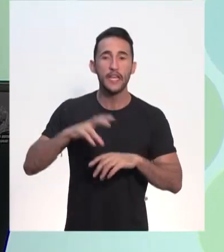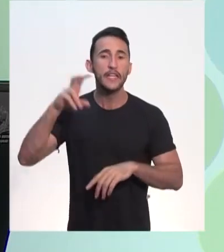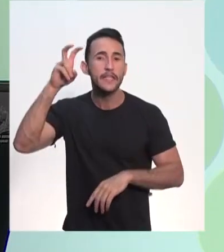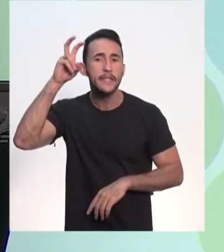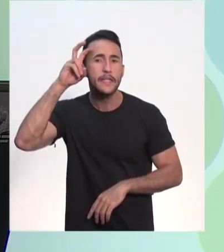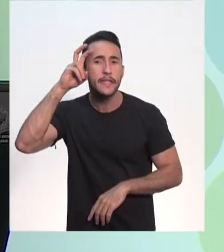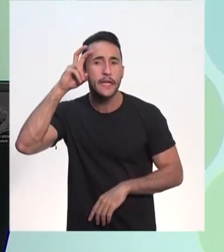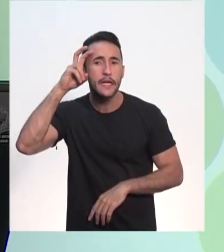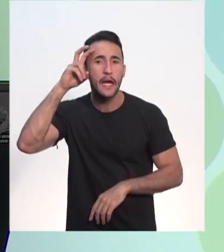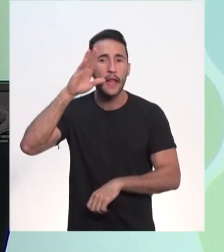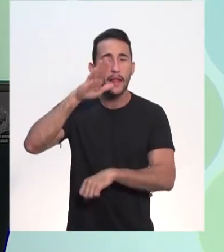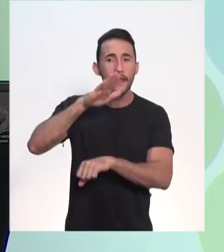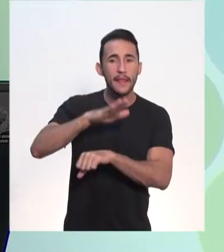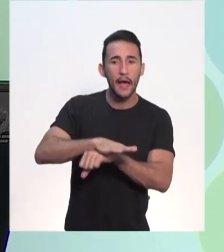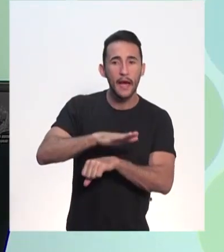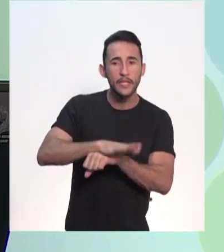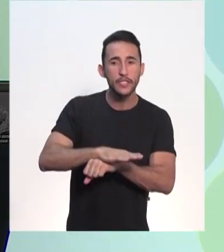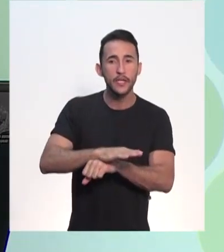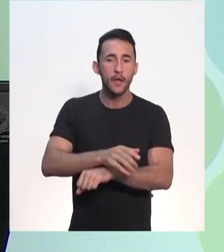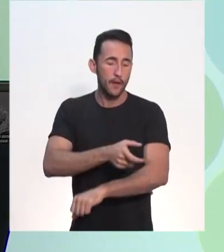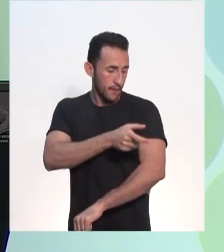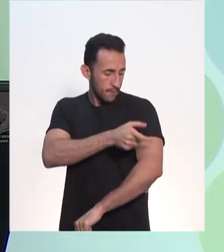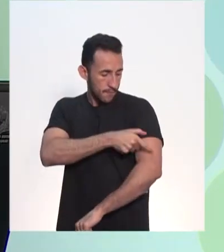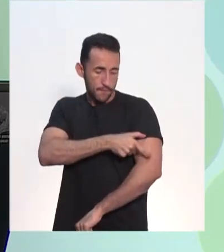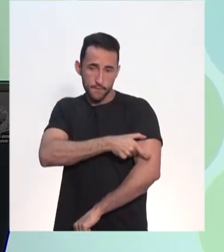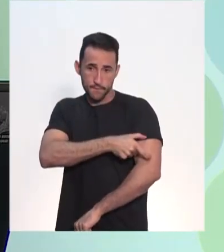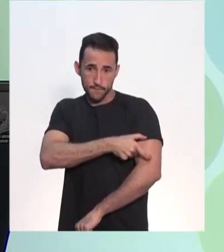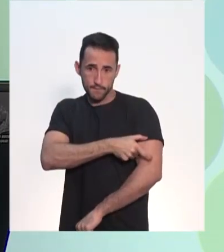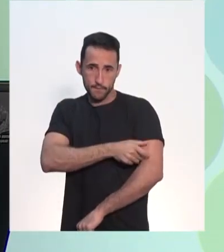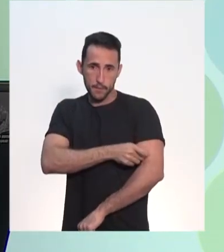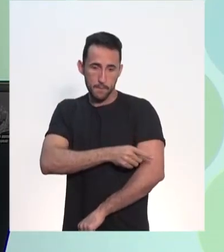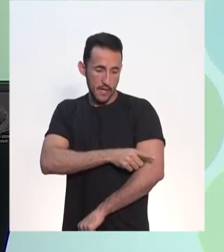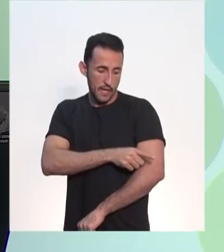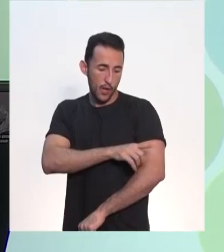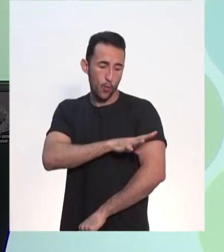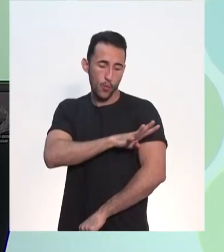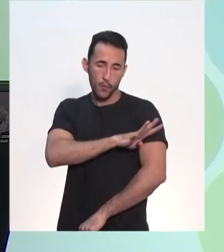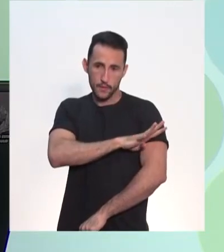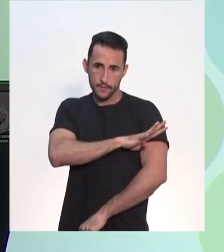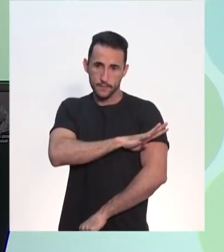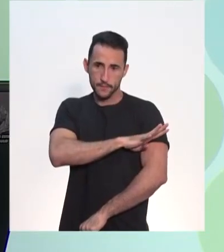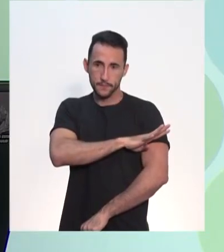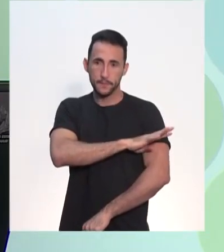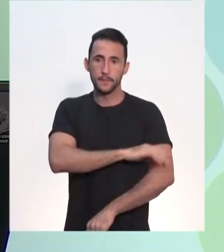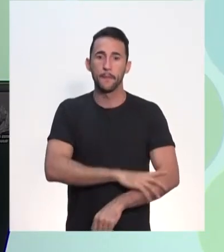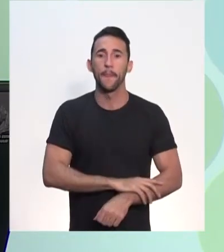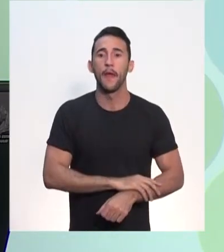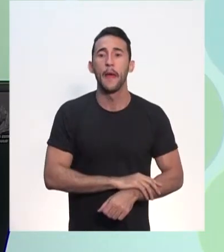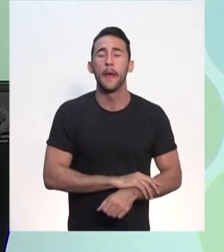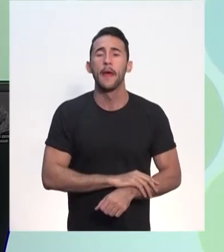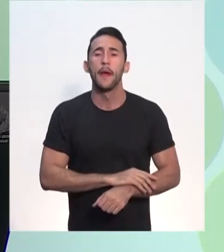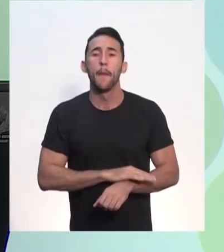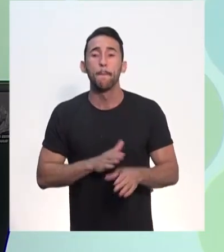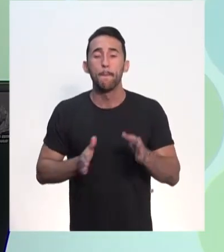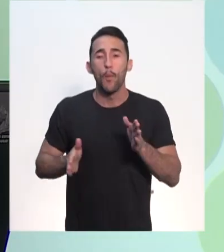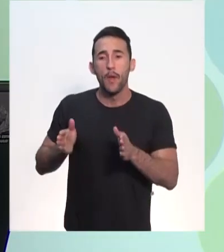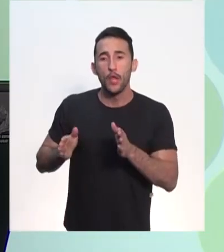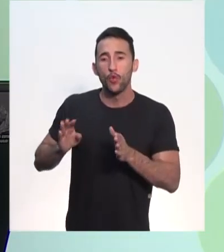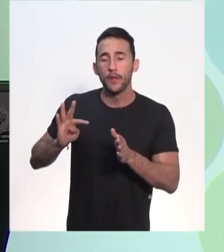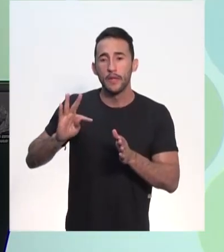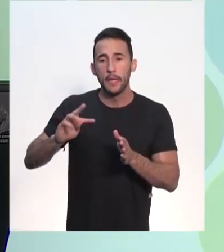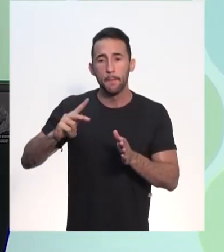área, seguindo a resolução, isso não teve alteração, né? E então nós ficamos com terça para ciências